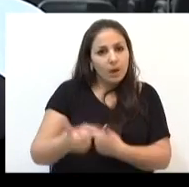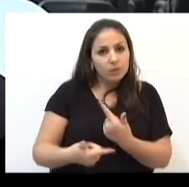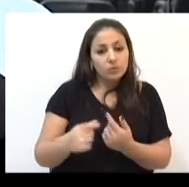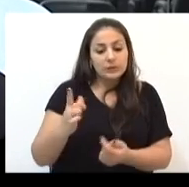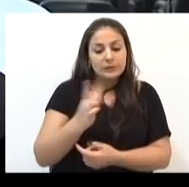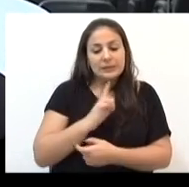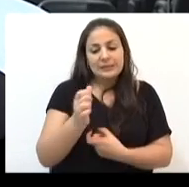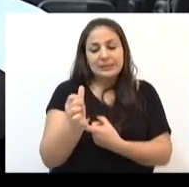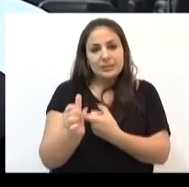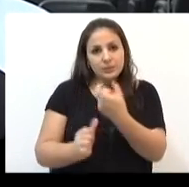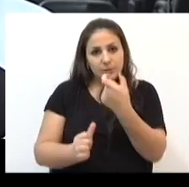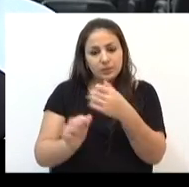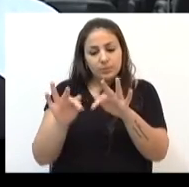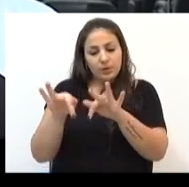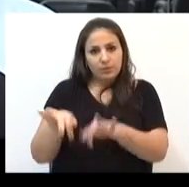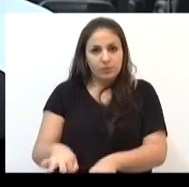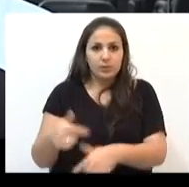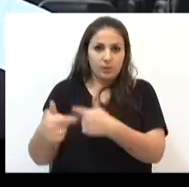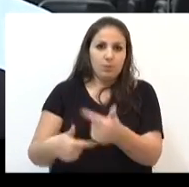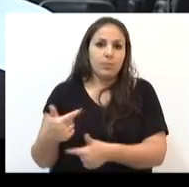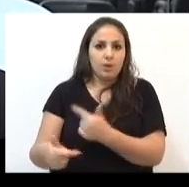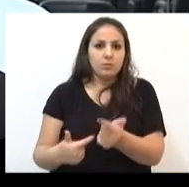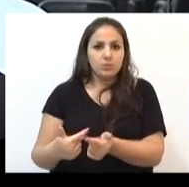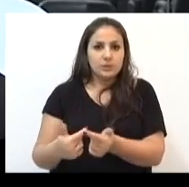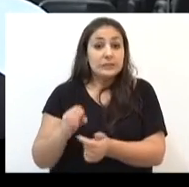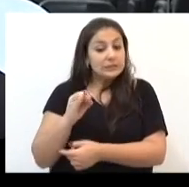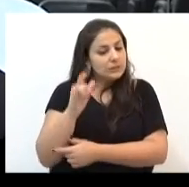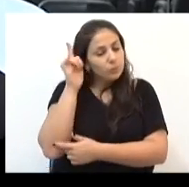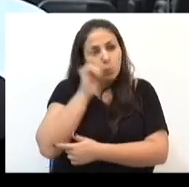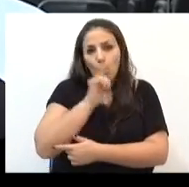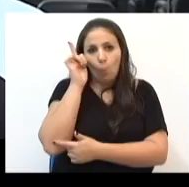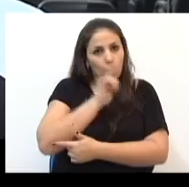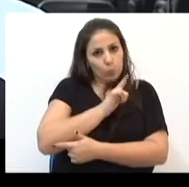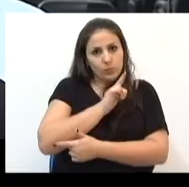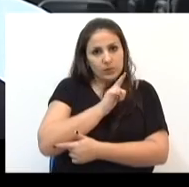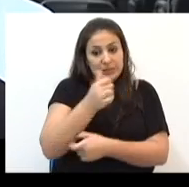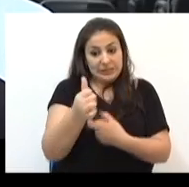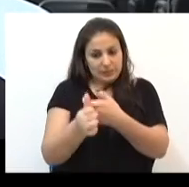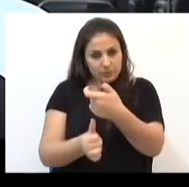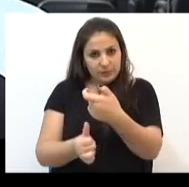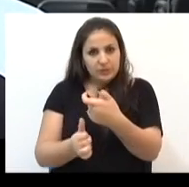para concluir. Se nós não conseguirmos